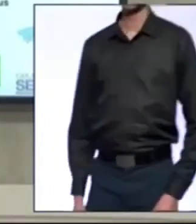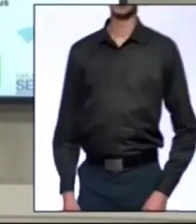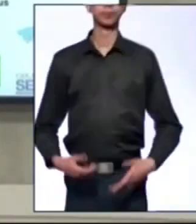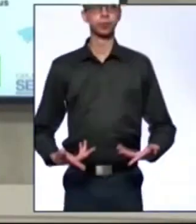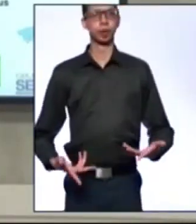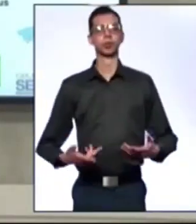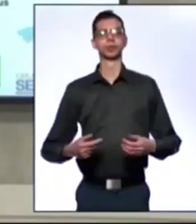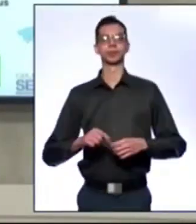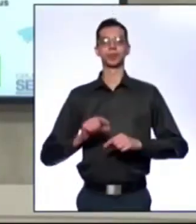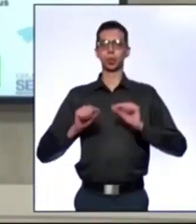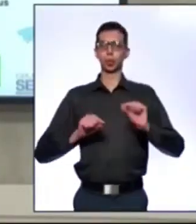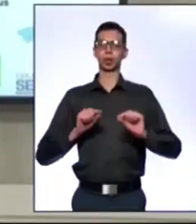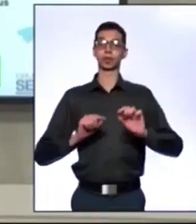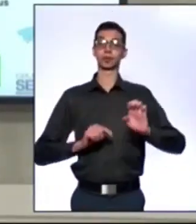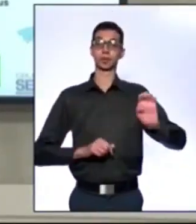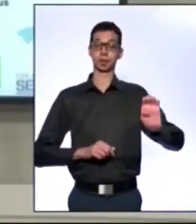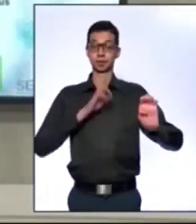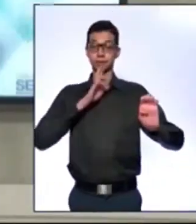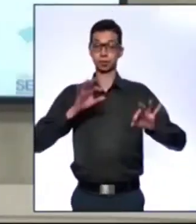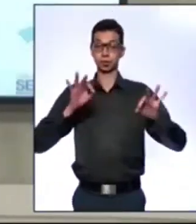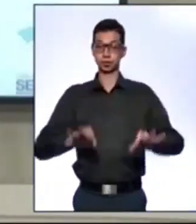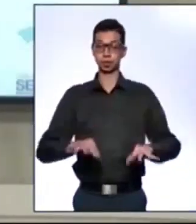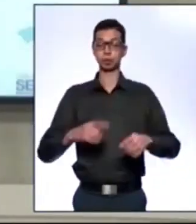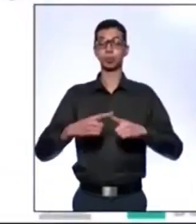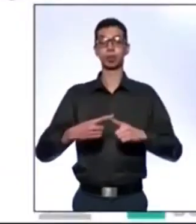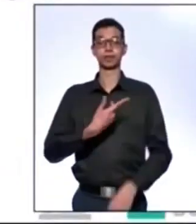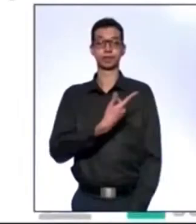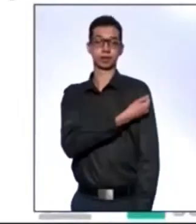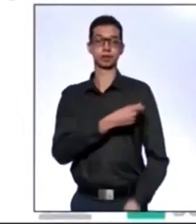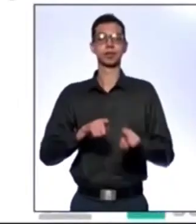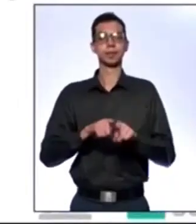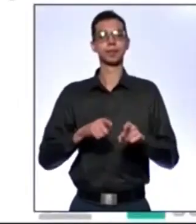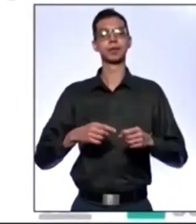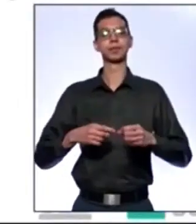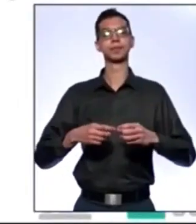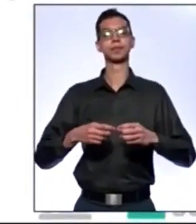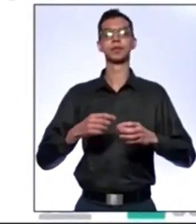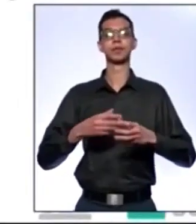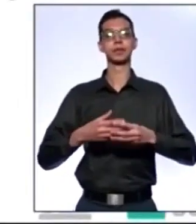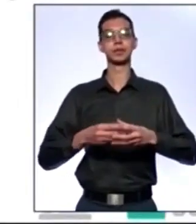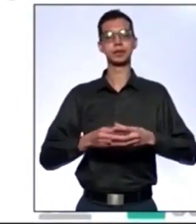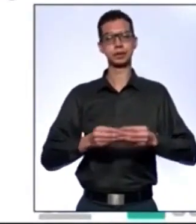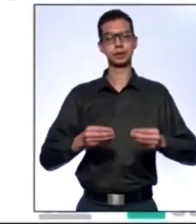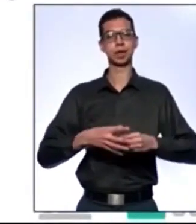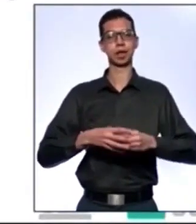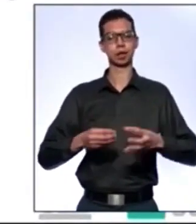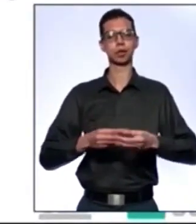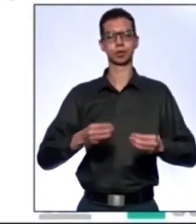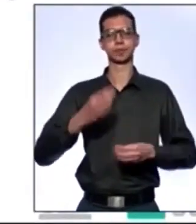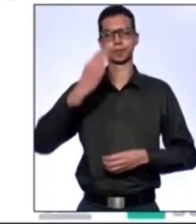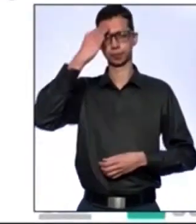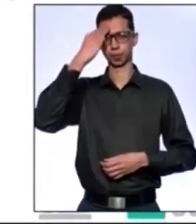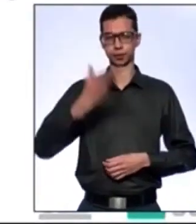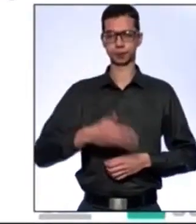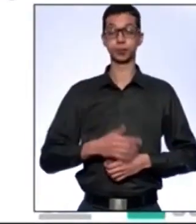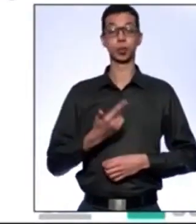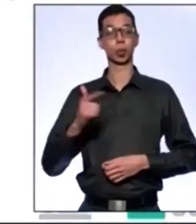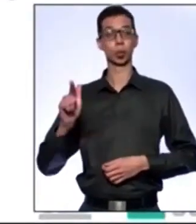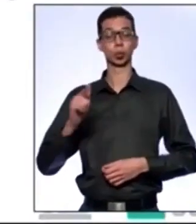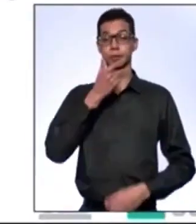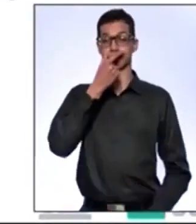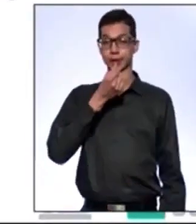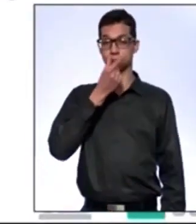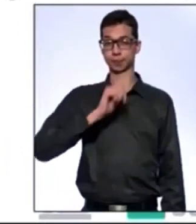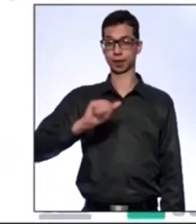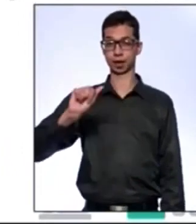imunidade prolongada. Vamos ao próximo. Os sintomas mais sérios da gripe A,